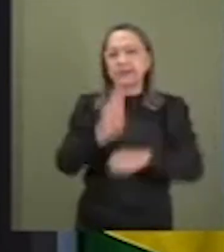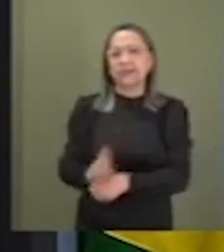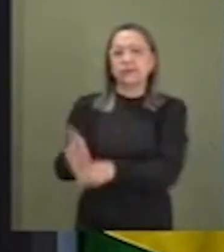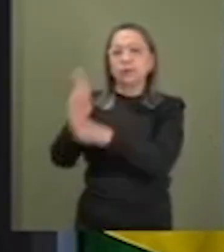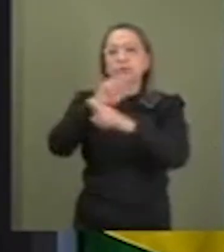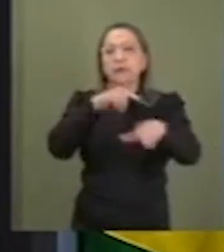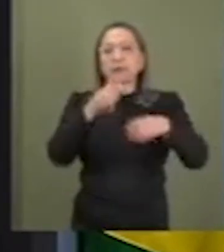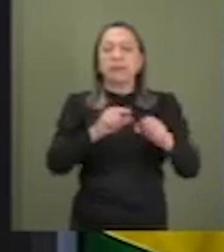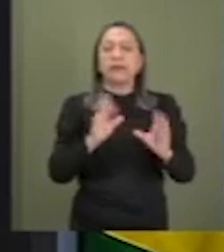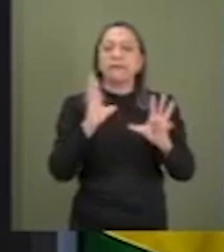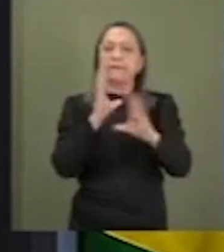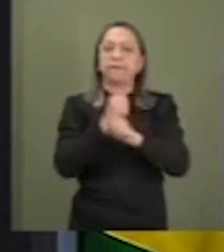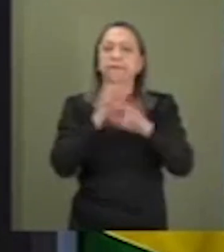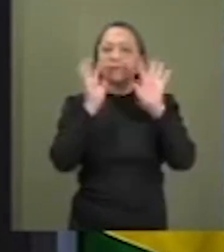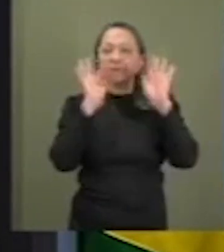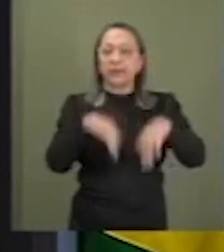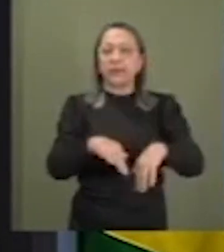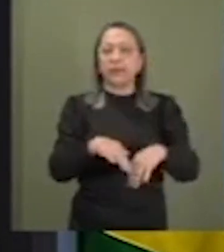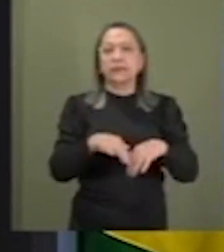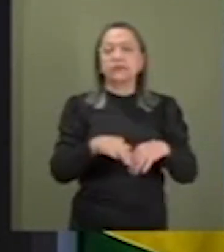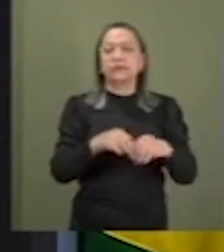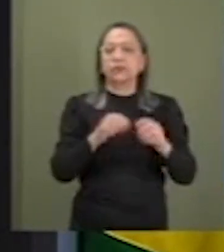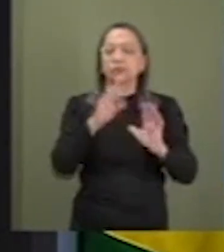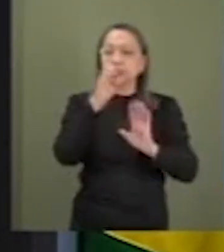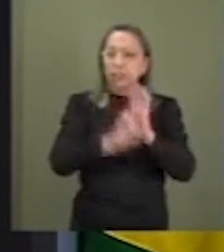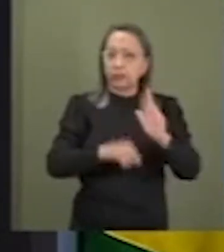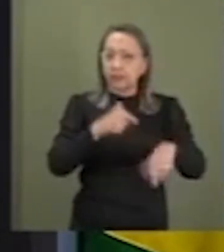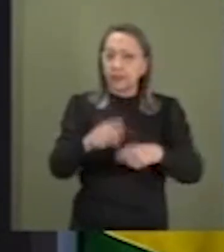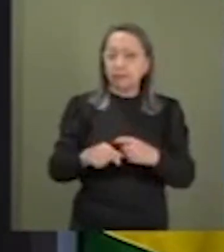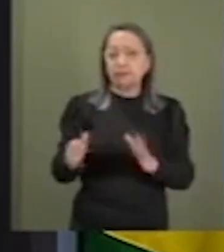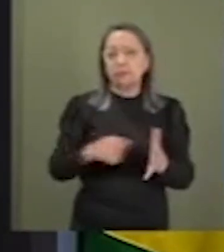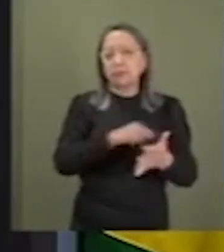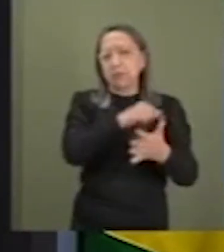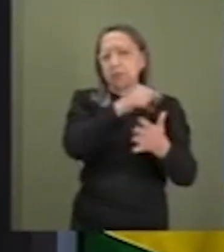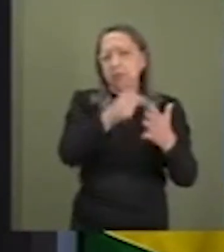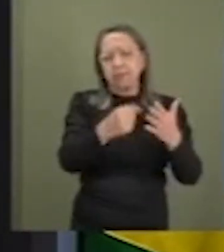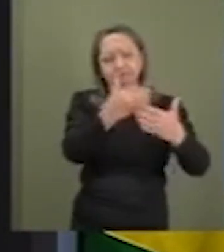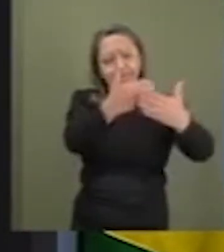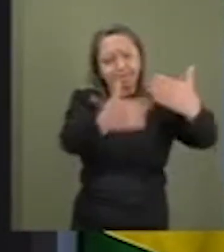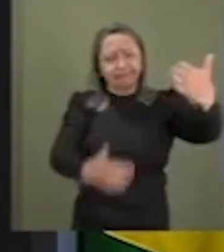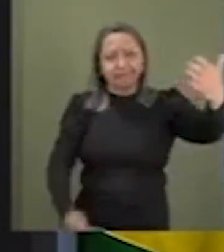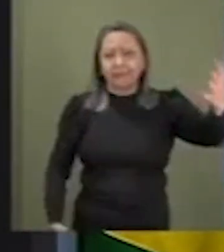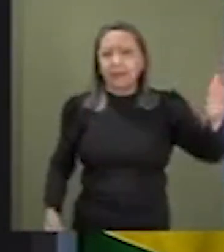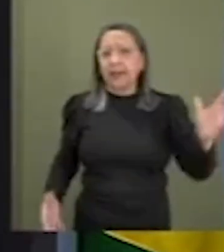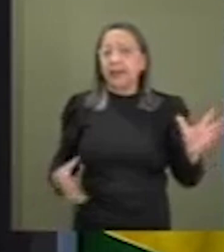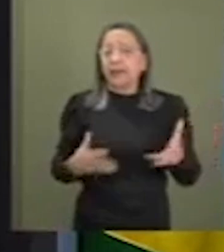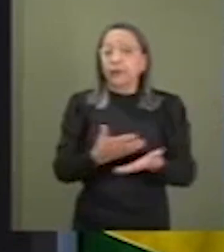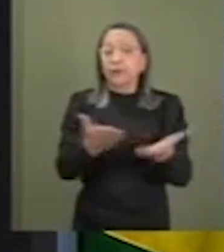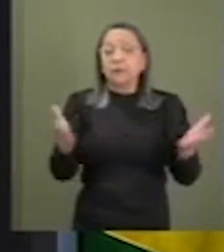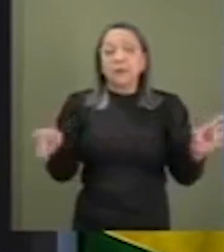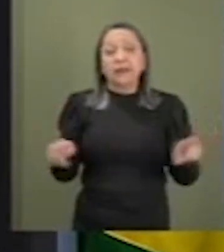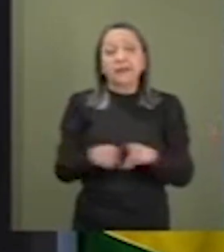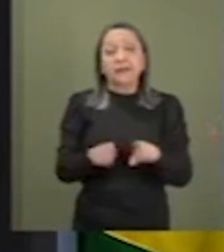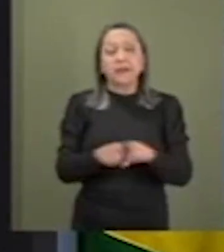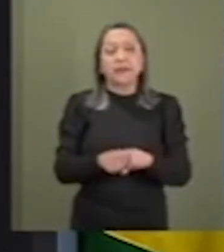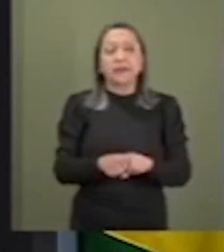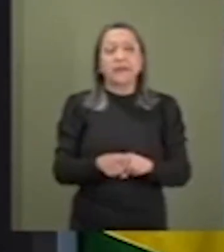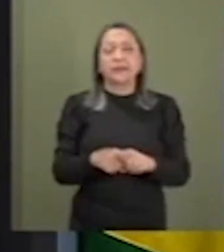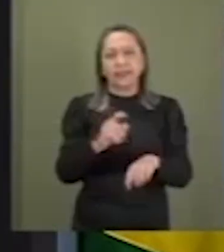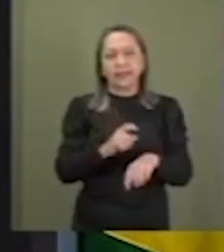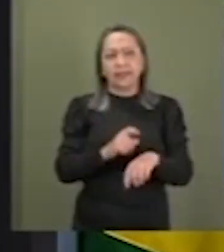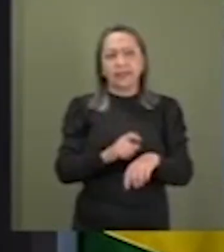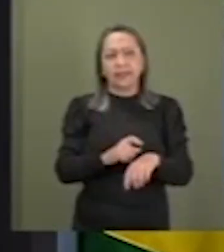trabalho para encerramento consensual de litígios trabalhistas. Enfim, senhoras e senhores, para, inclusive, não